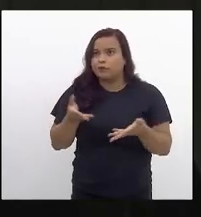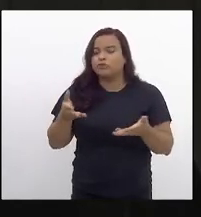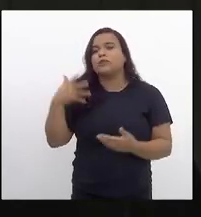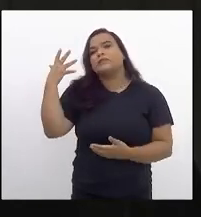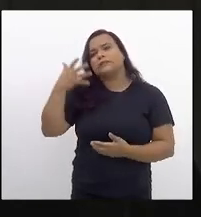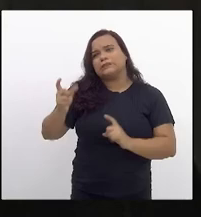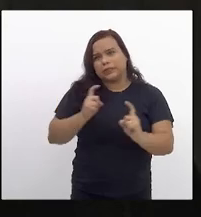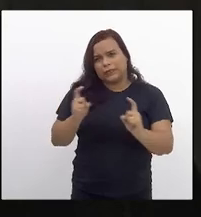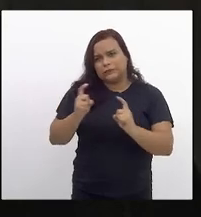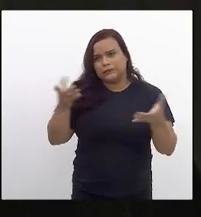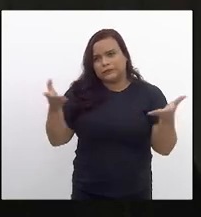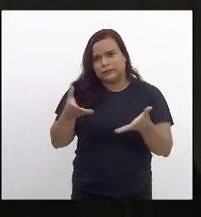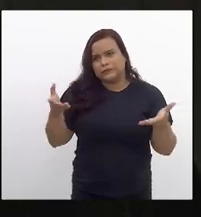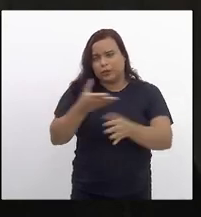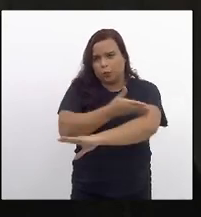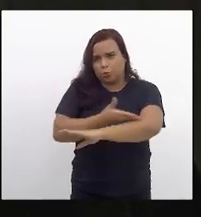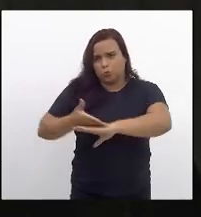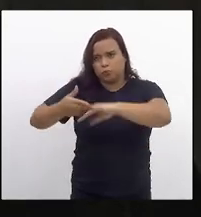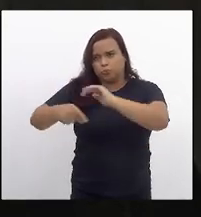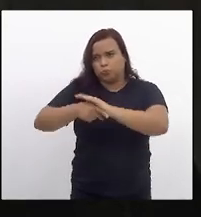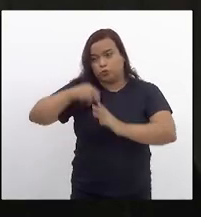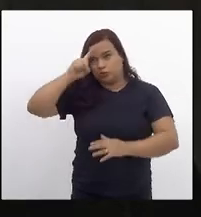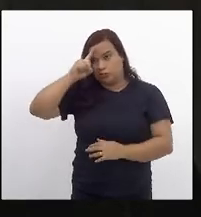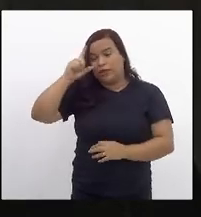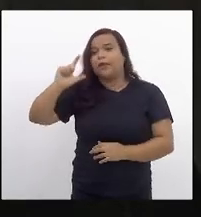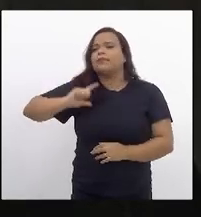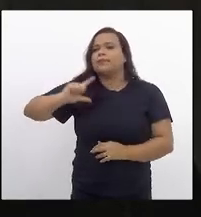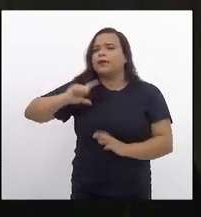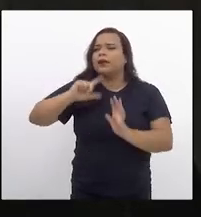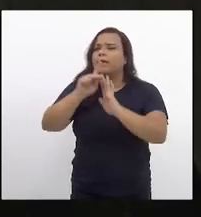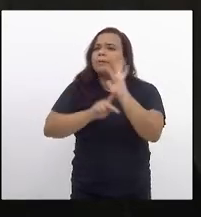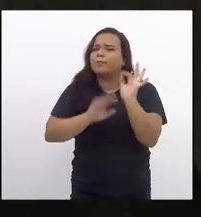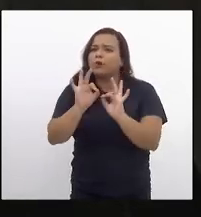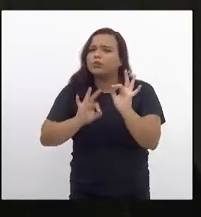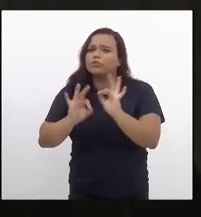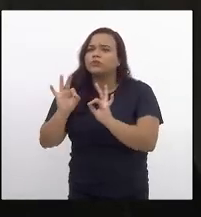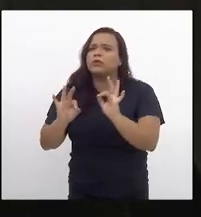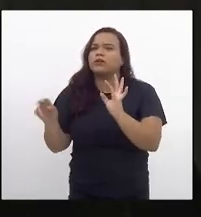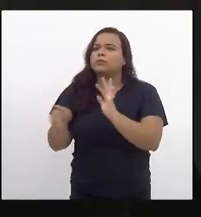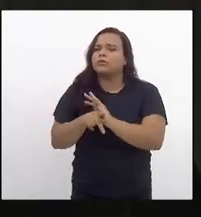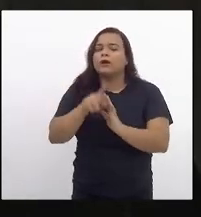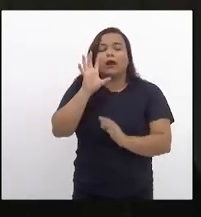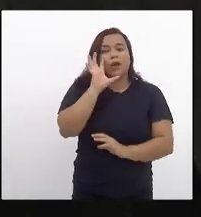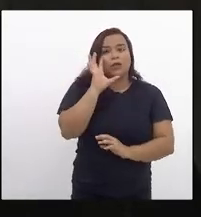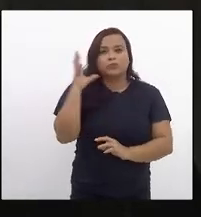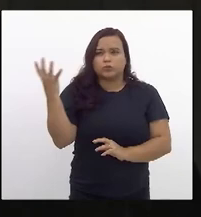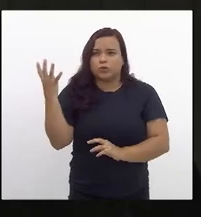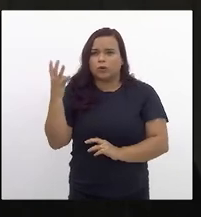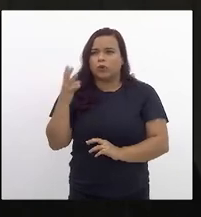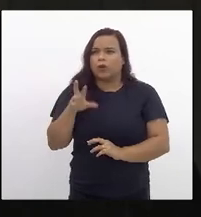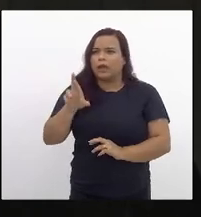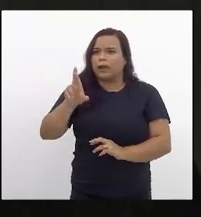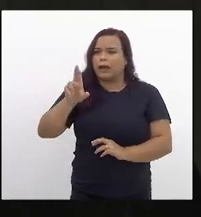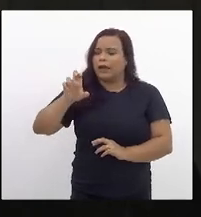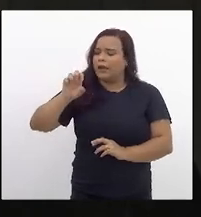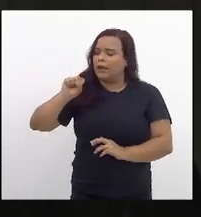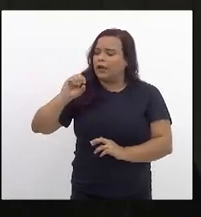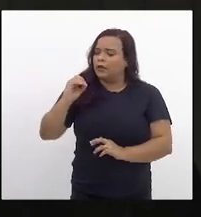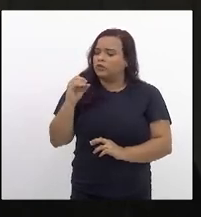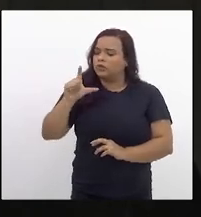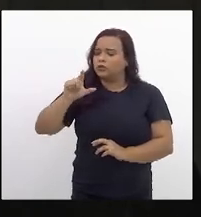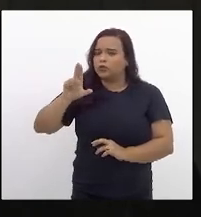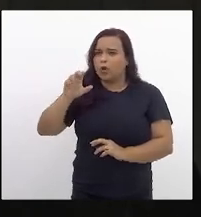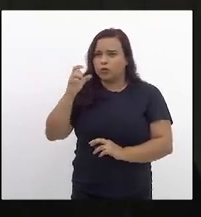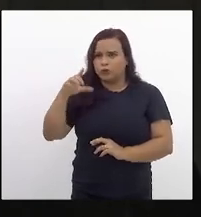sessão ordinária do dia tem um projeto de resolução de minha autoria